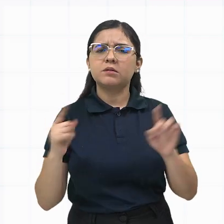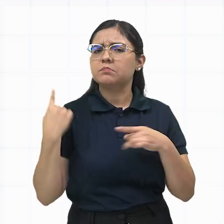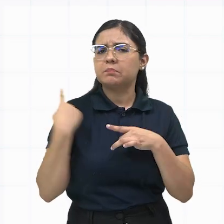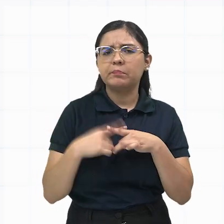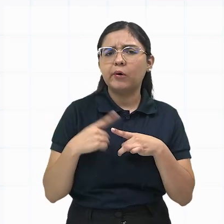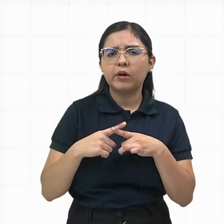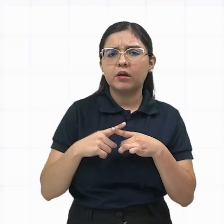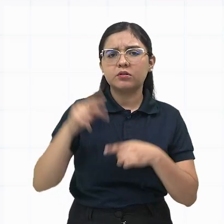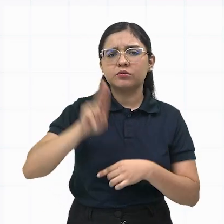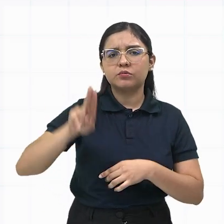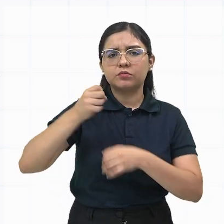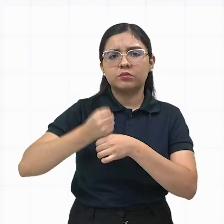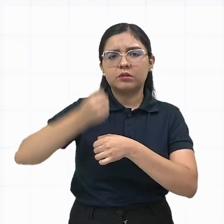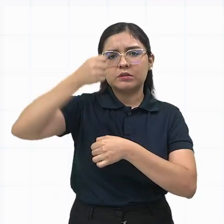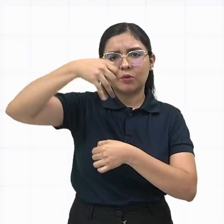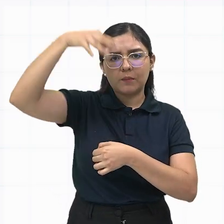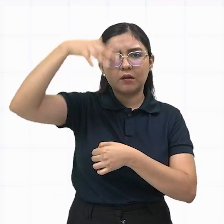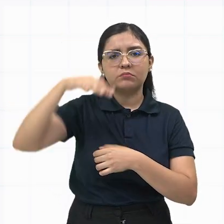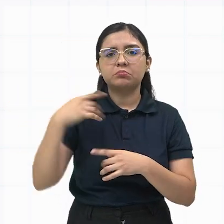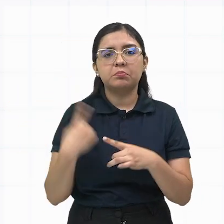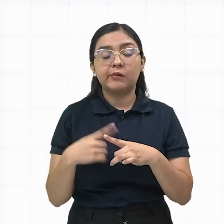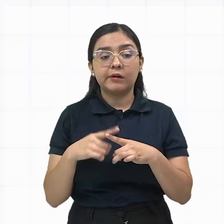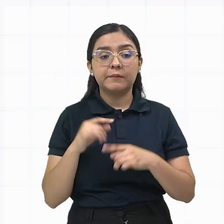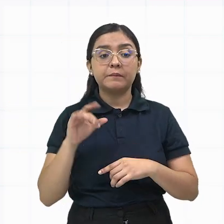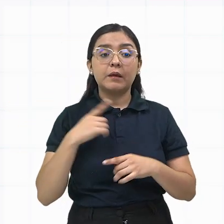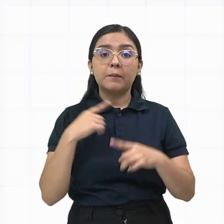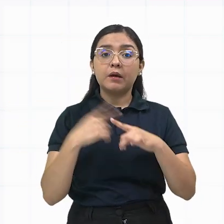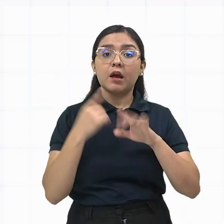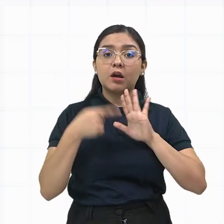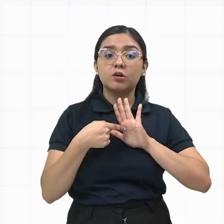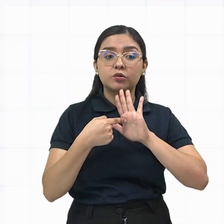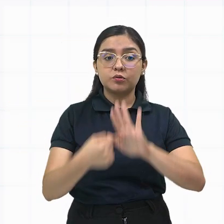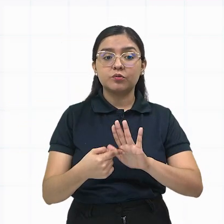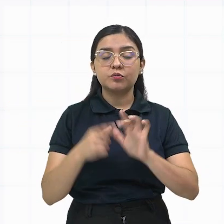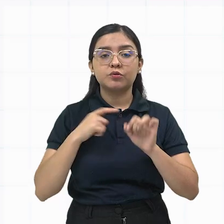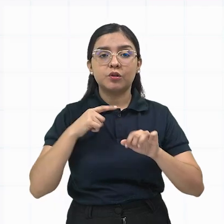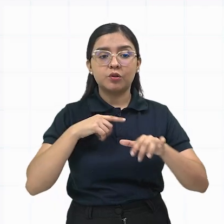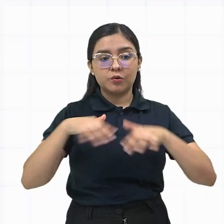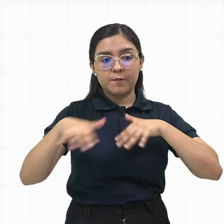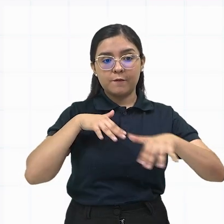por que essas sombrinhas? Elas auxiliam na